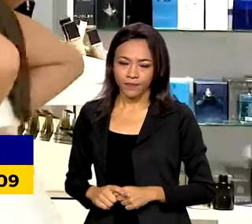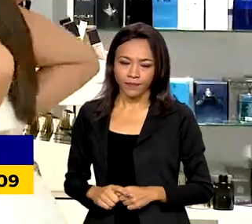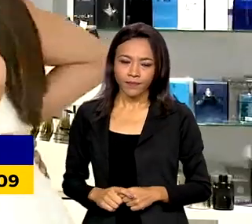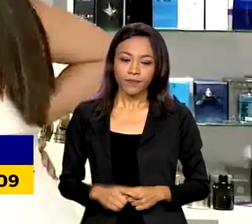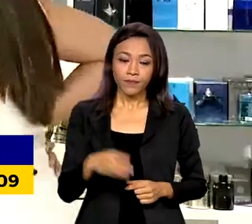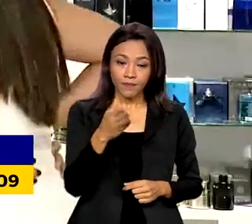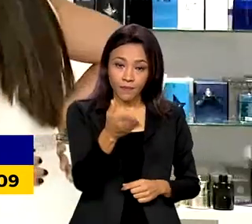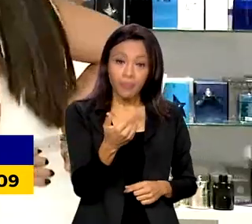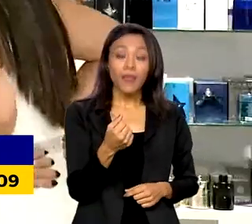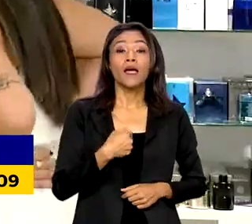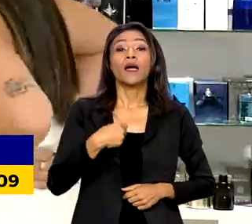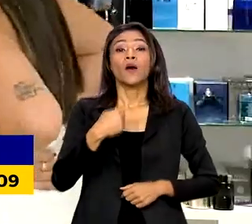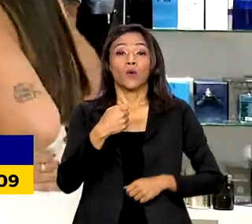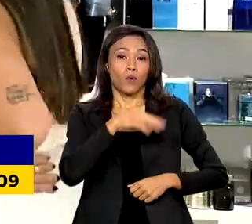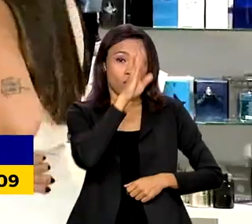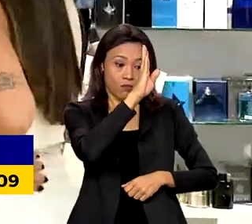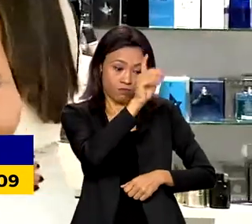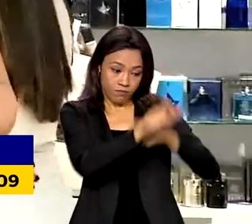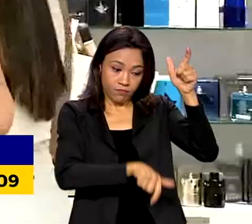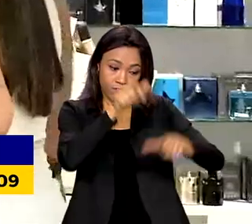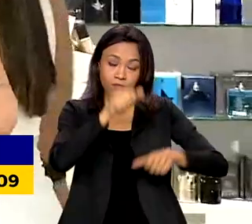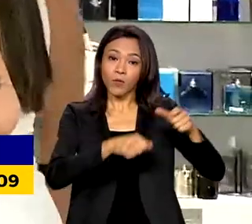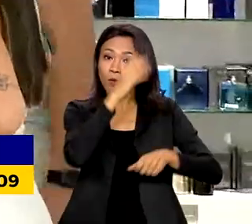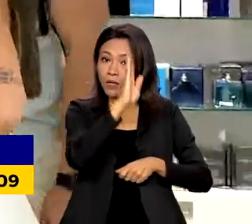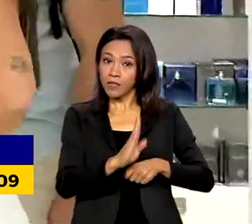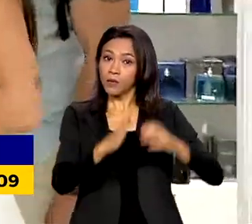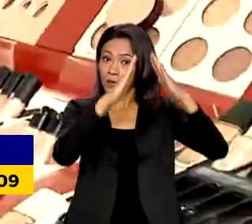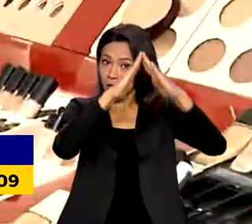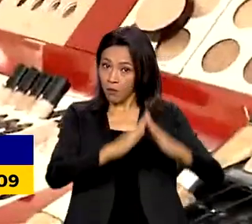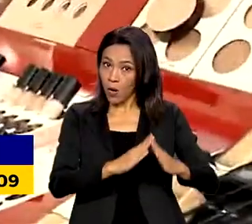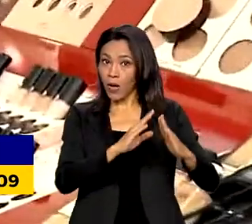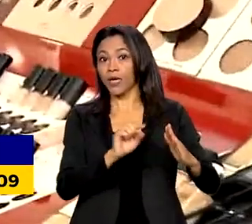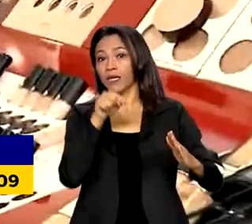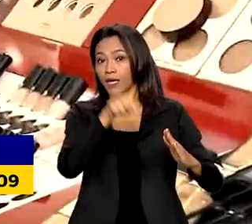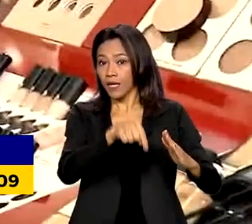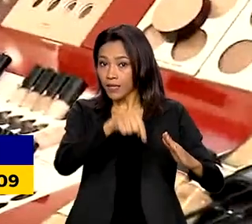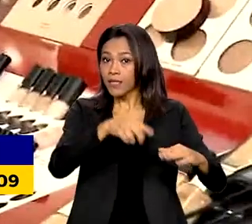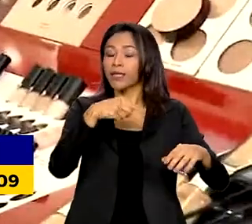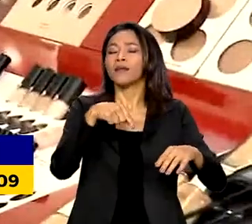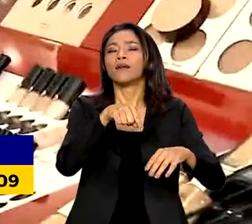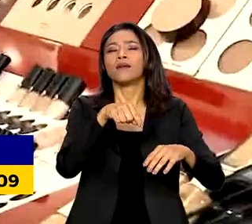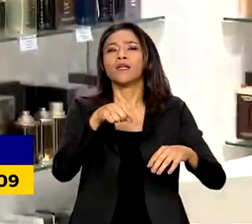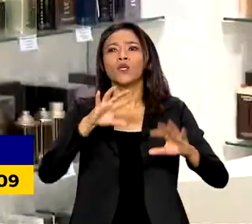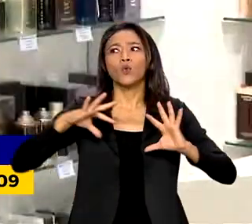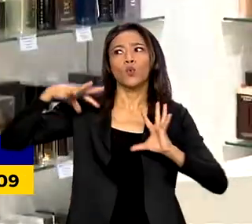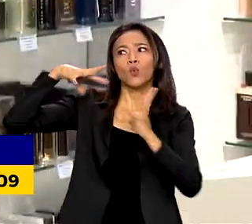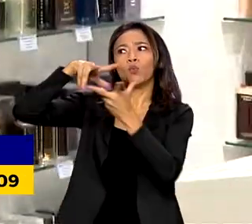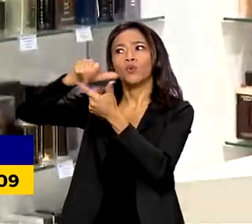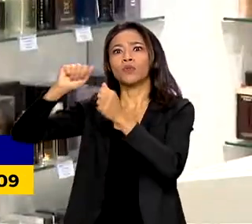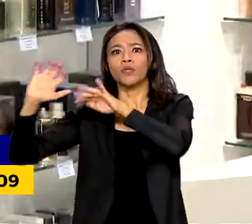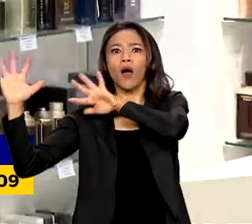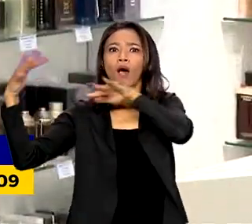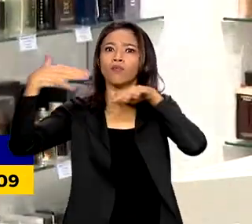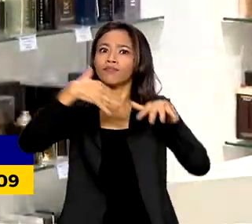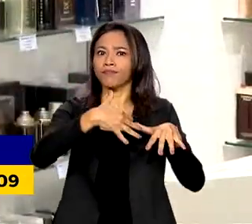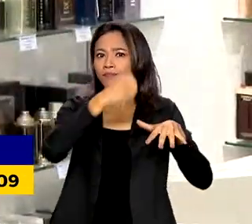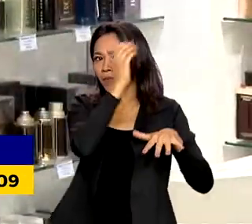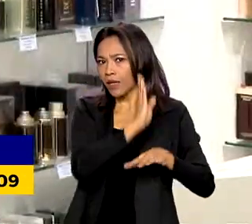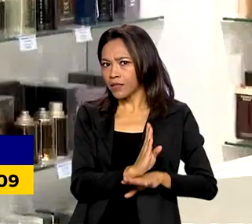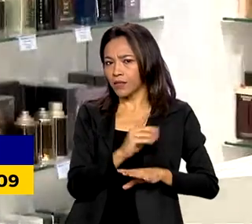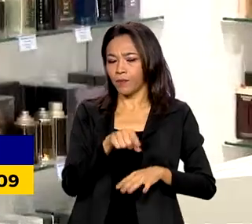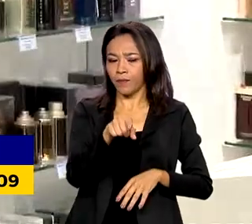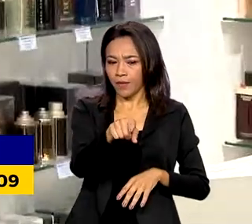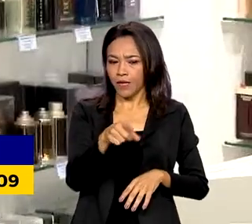Os brasileiros que moram aqui também perceberam que os olhos do mundo estão voltados para o Brasil. O Brasil está cada vez mais